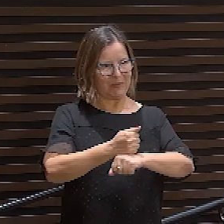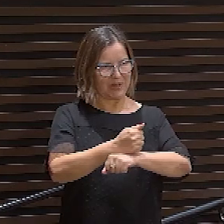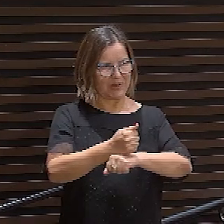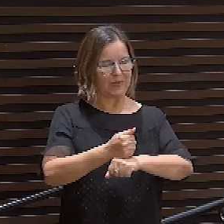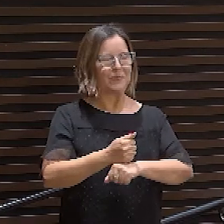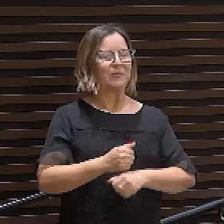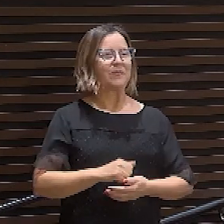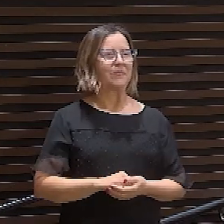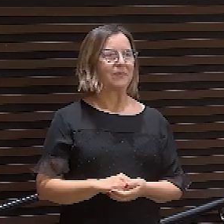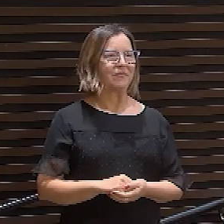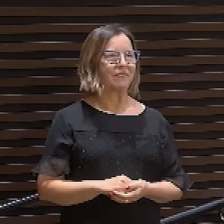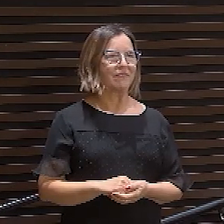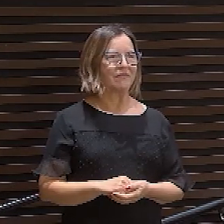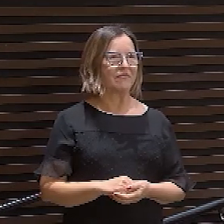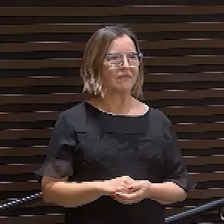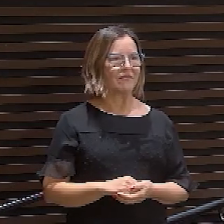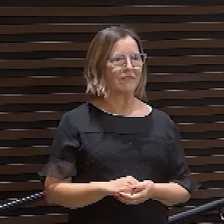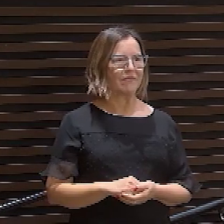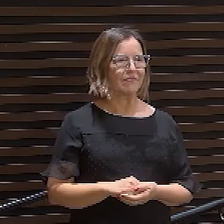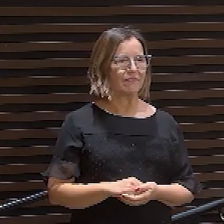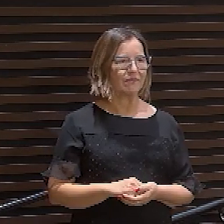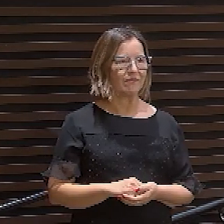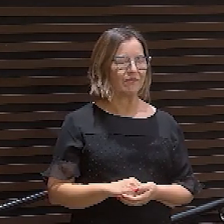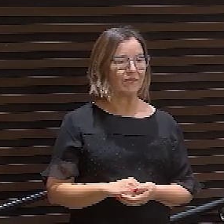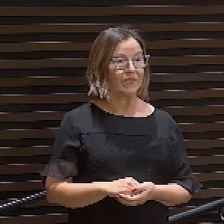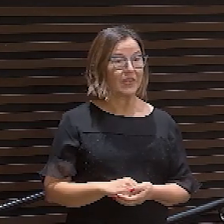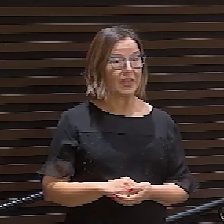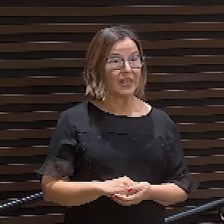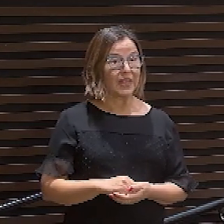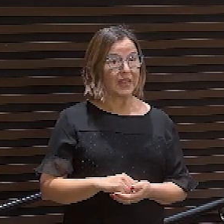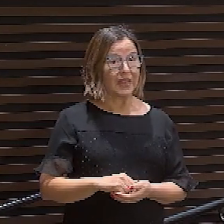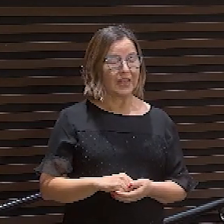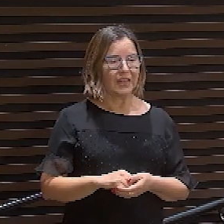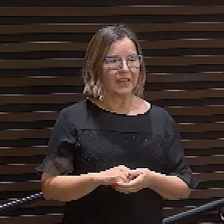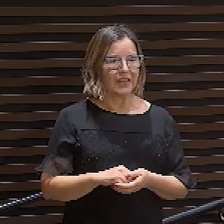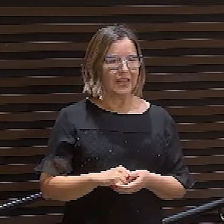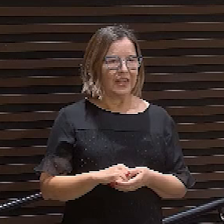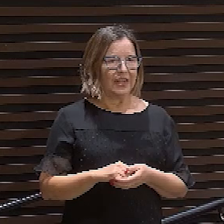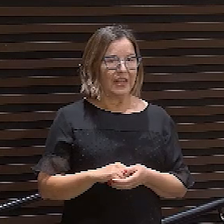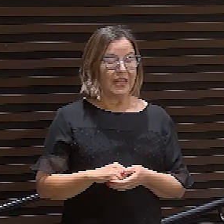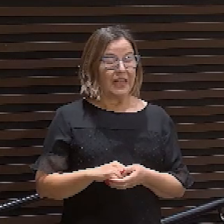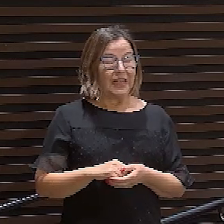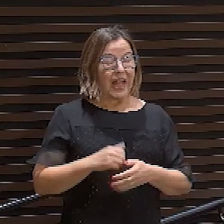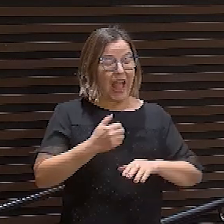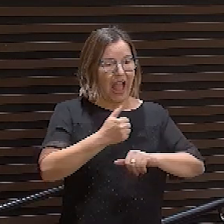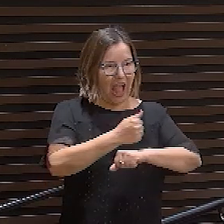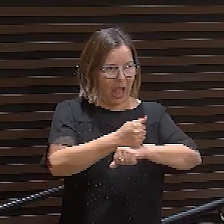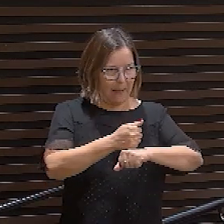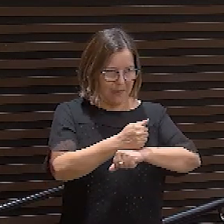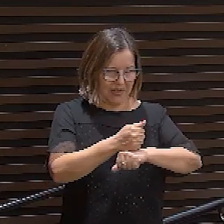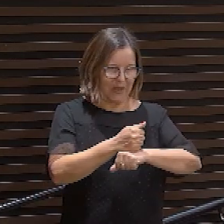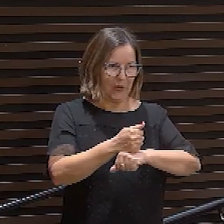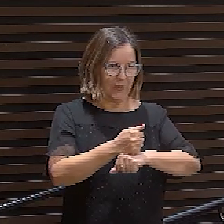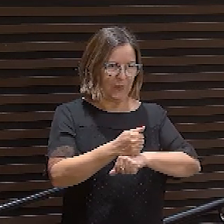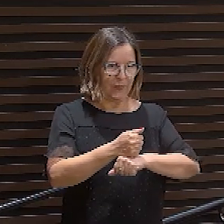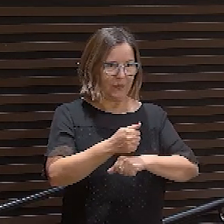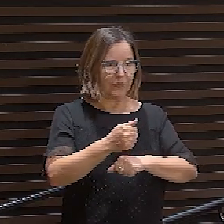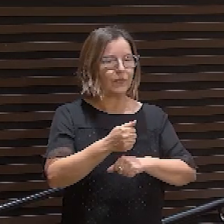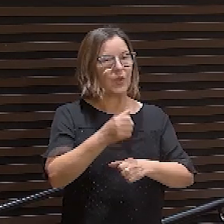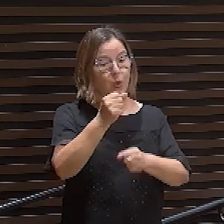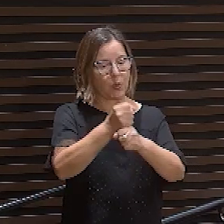E ao longo da sua peregrinação, ele construiu 4 altares.